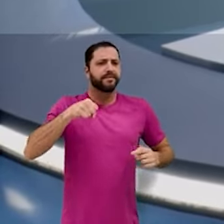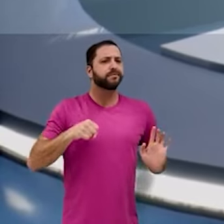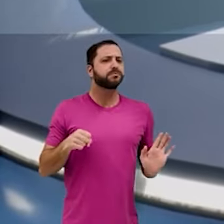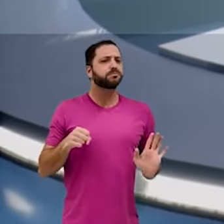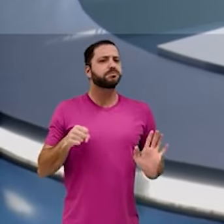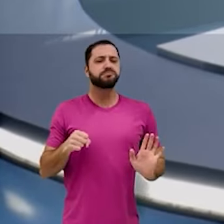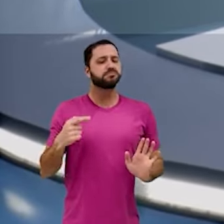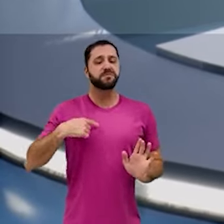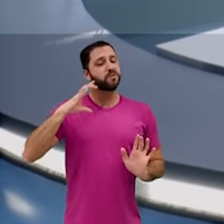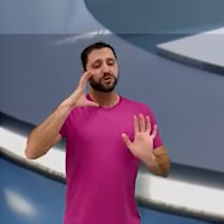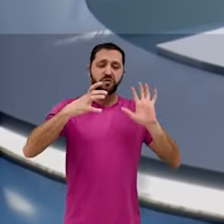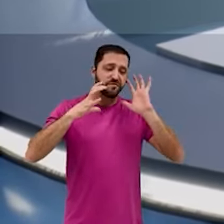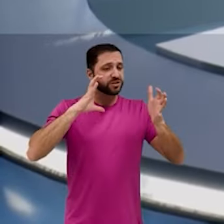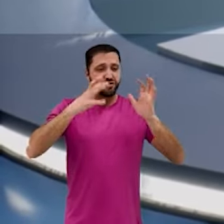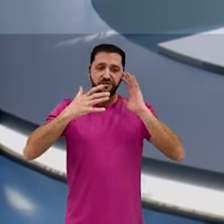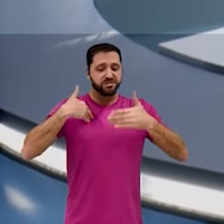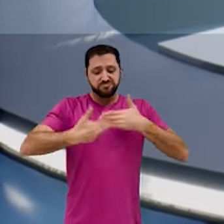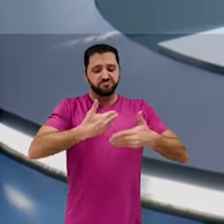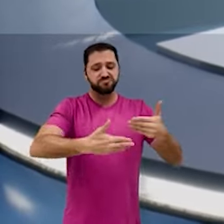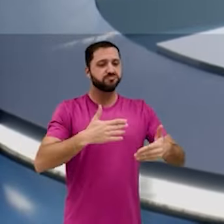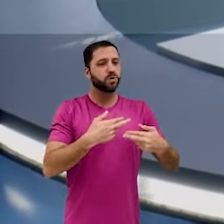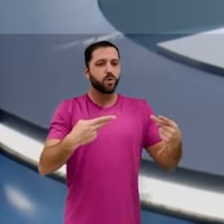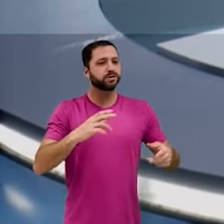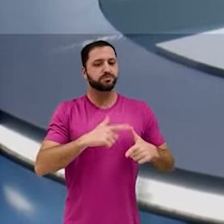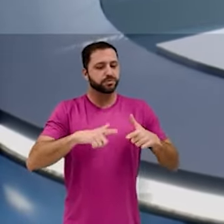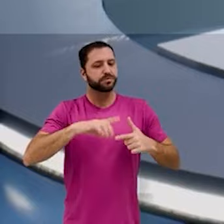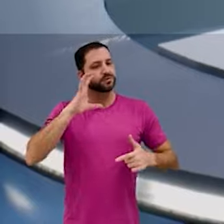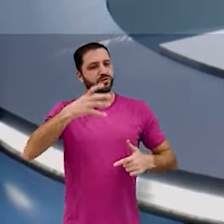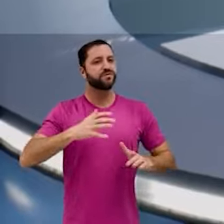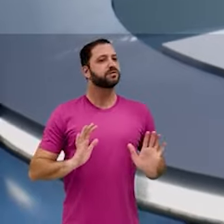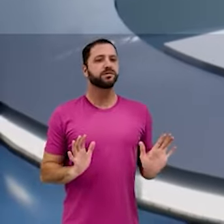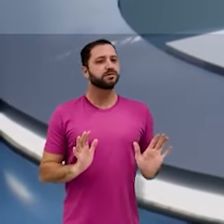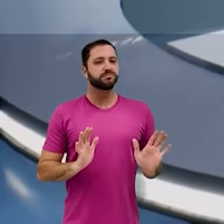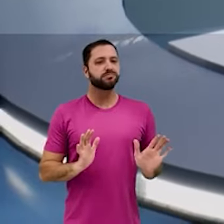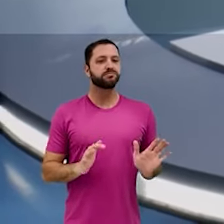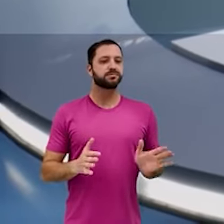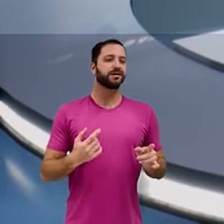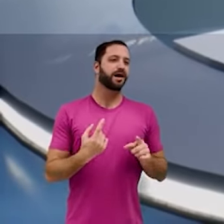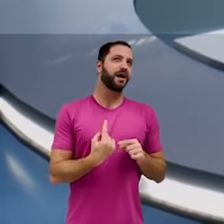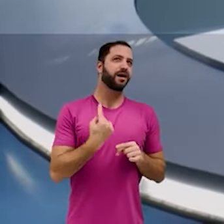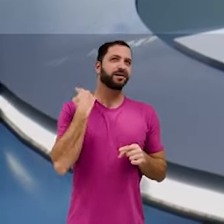tudo sim. Então, eu sou uma pessoa que vou resolvendo as travas e que eu amo.